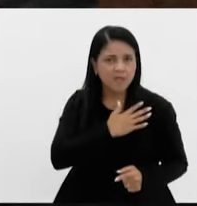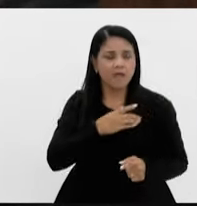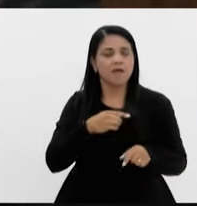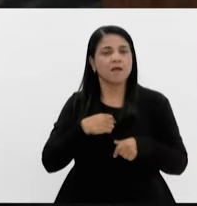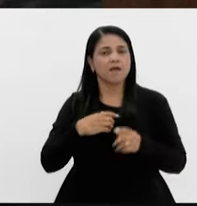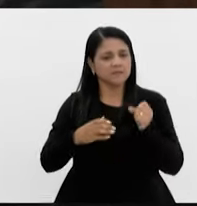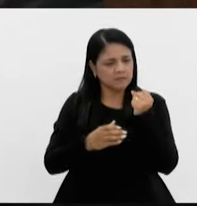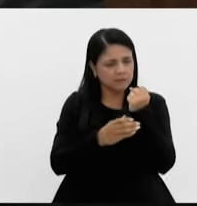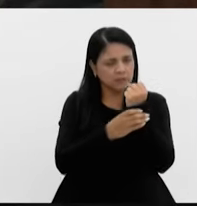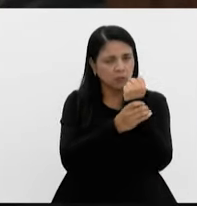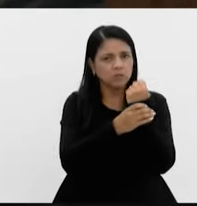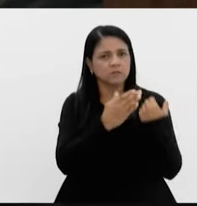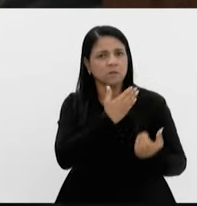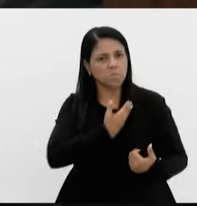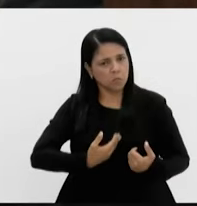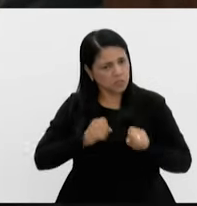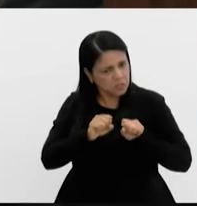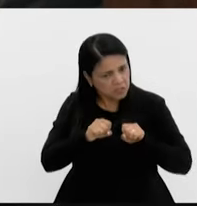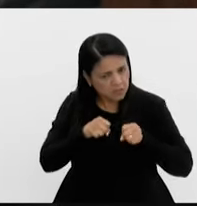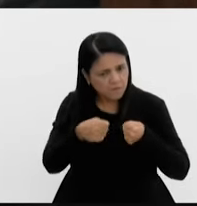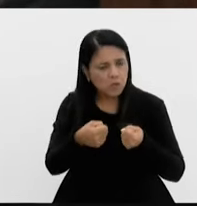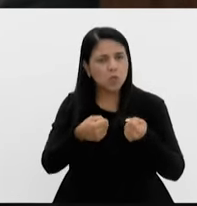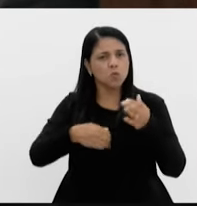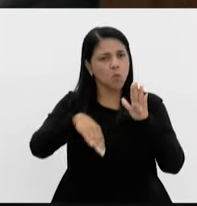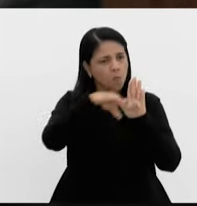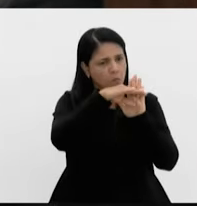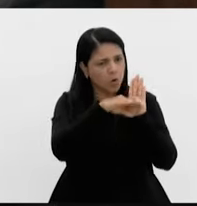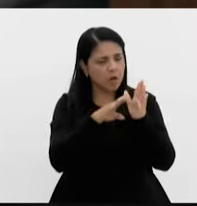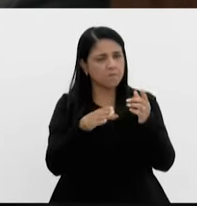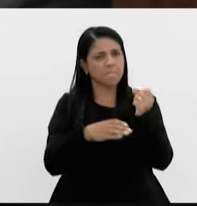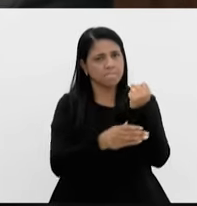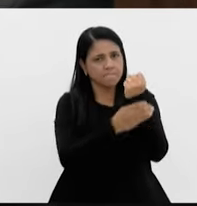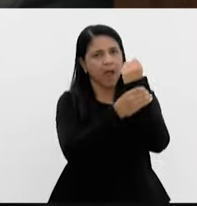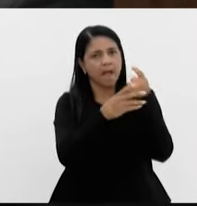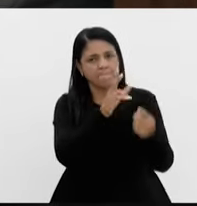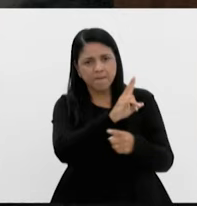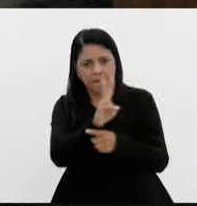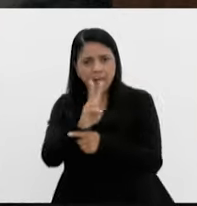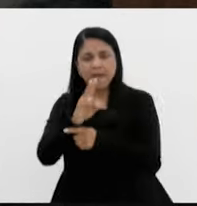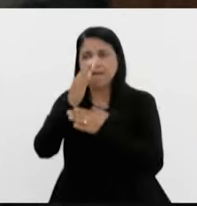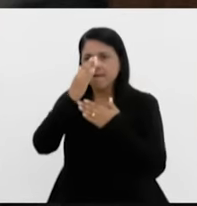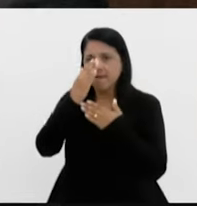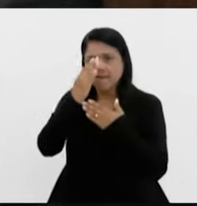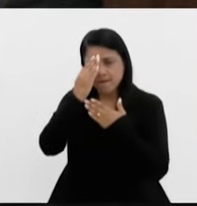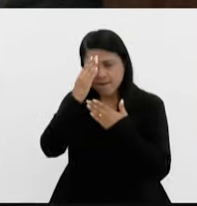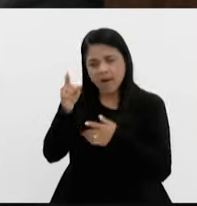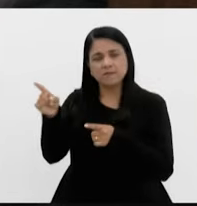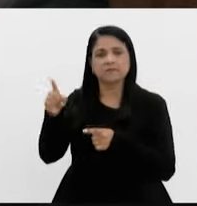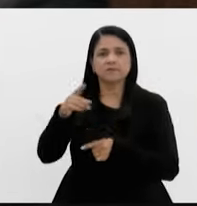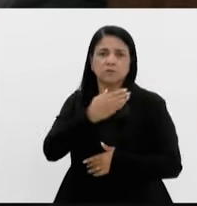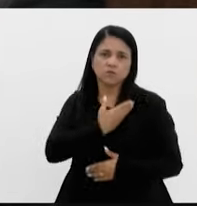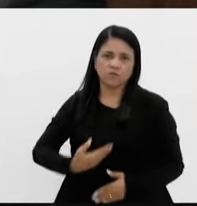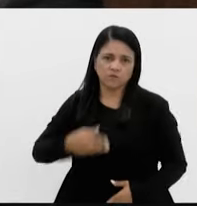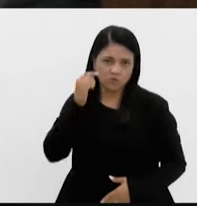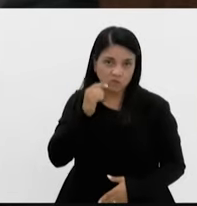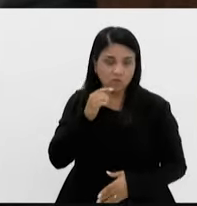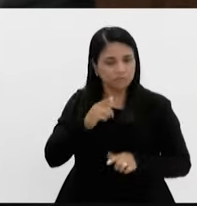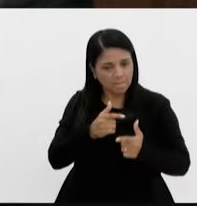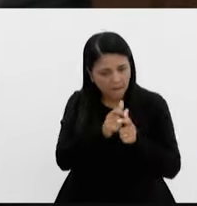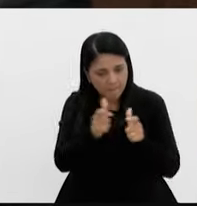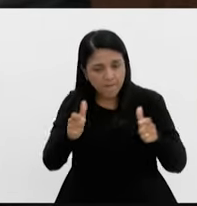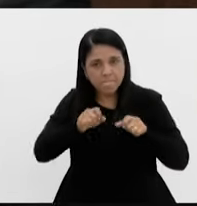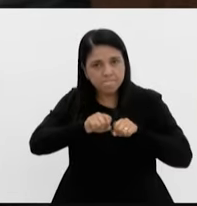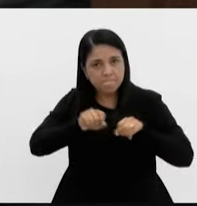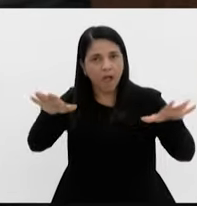defendeu um programa exitoso que graças ao Governador Cláudio Castro ele vem sendo ampliado bate todos os números faz a